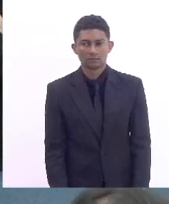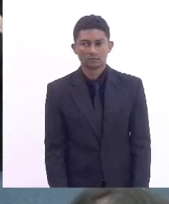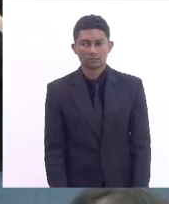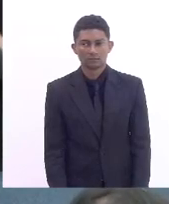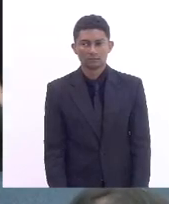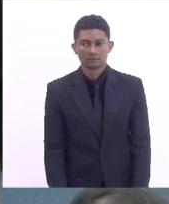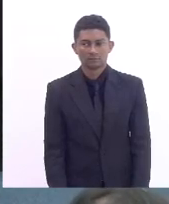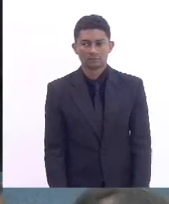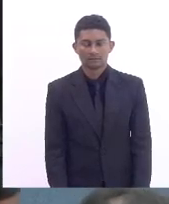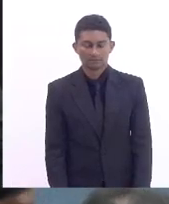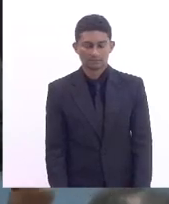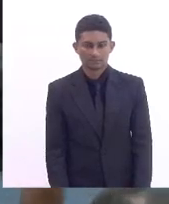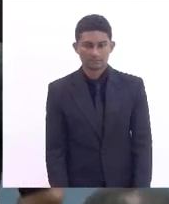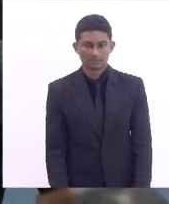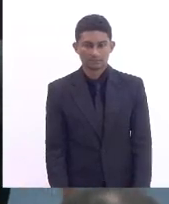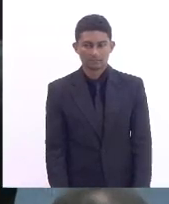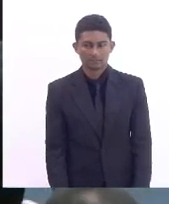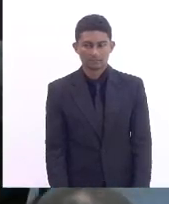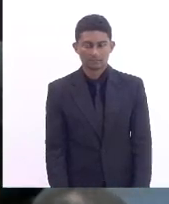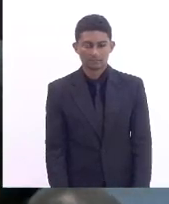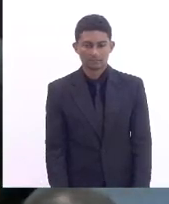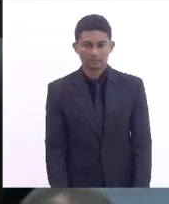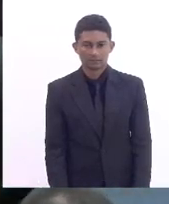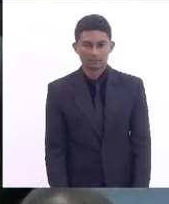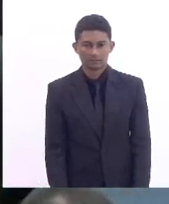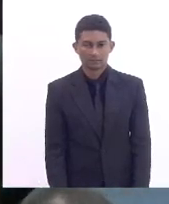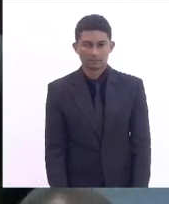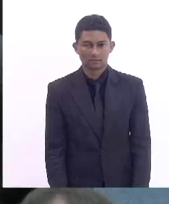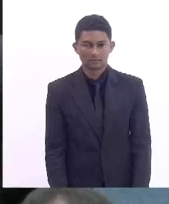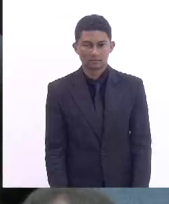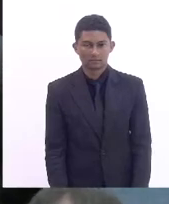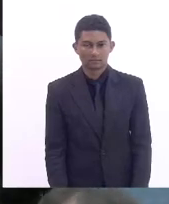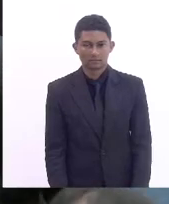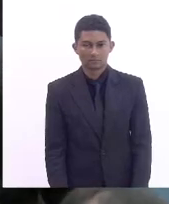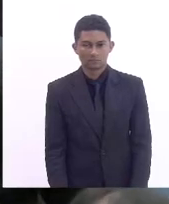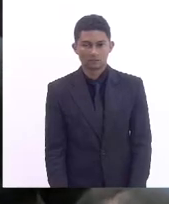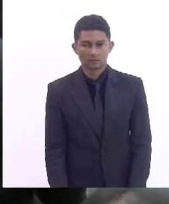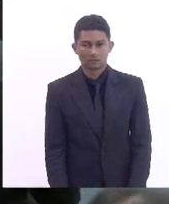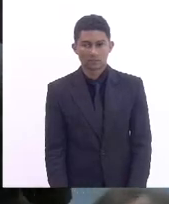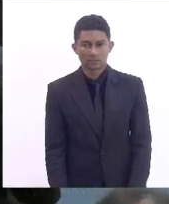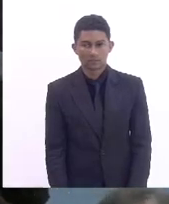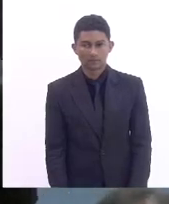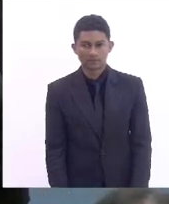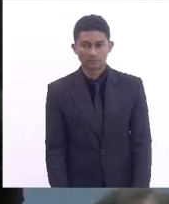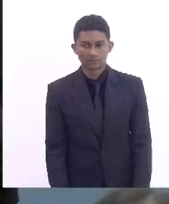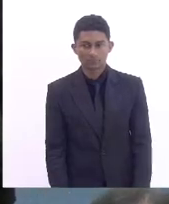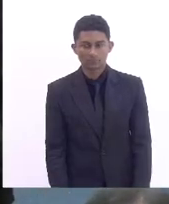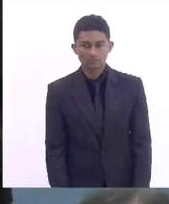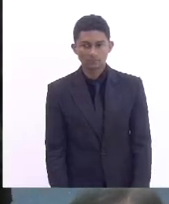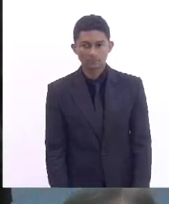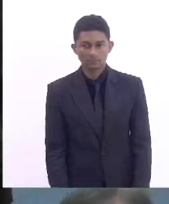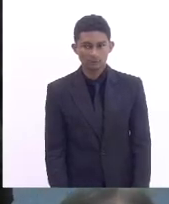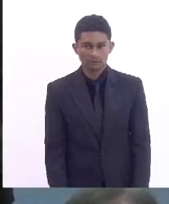E aí o cara E aí